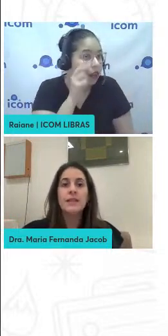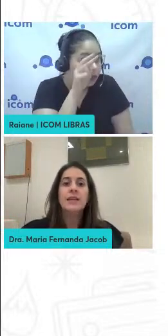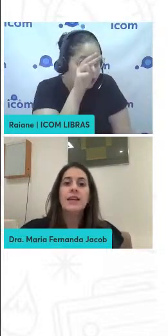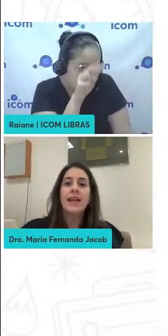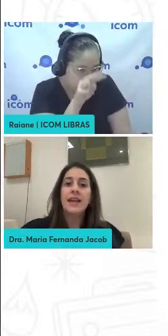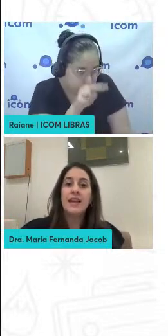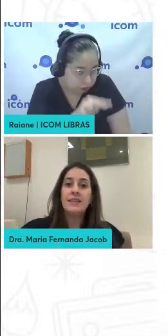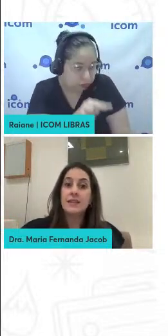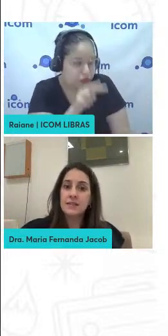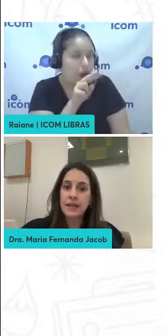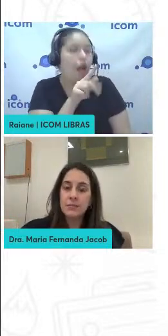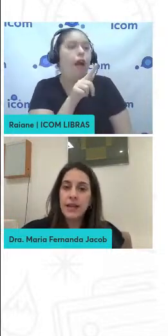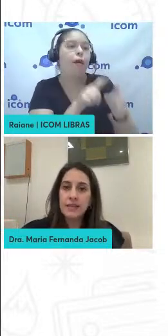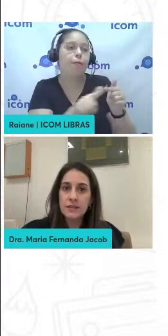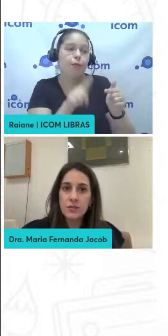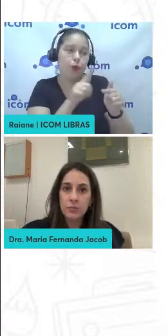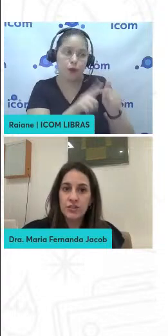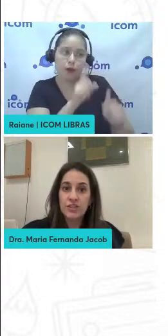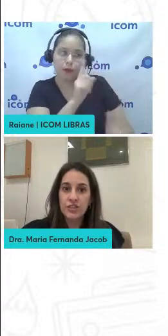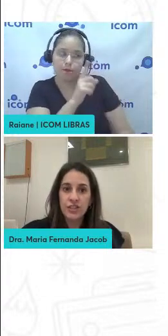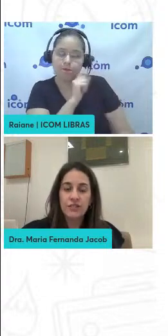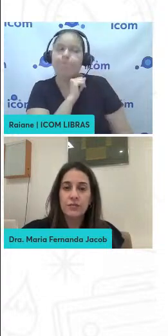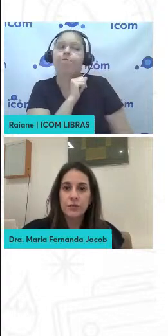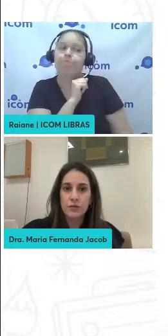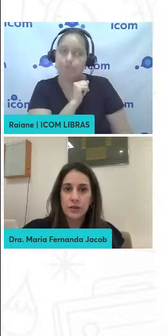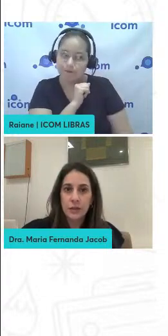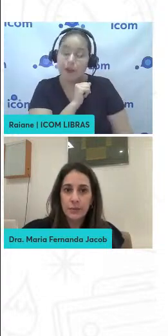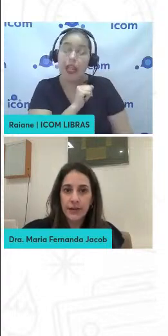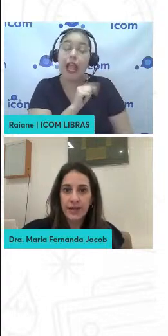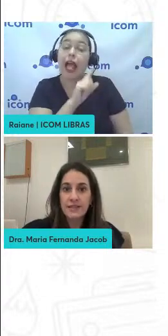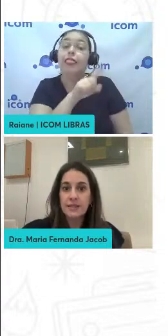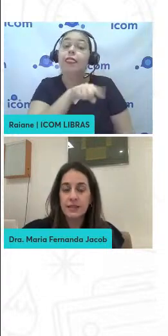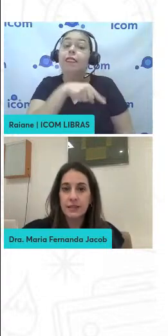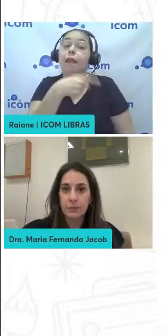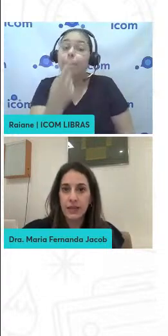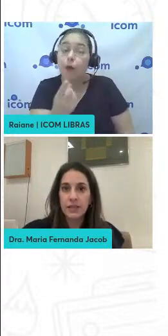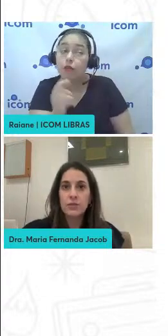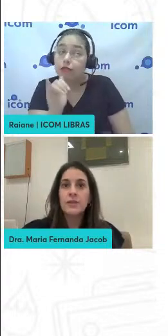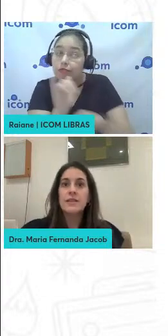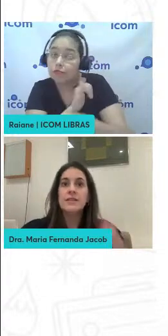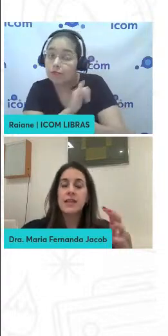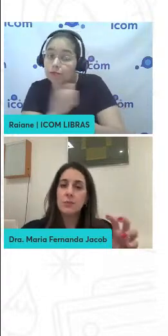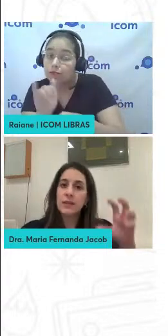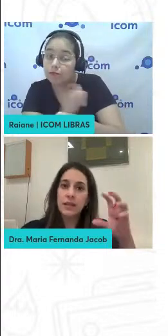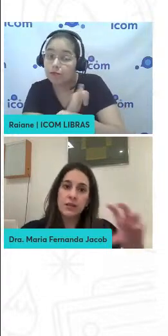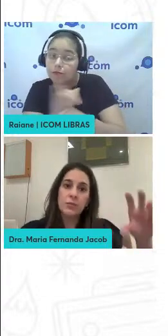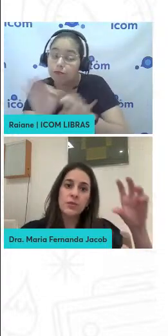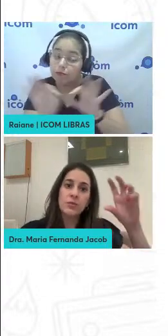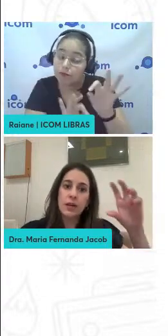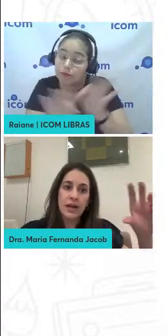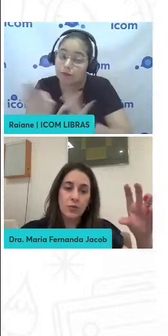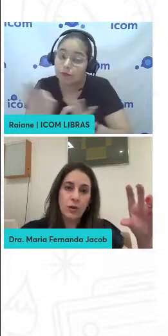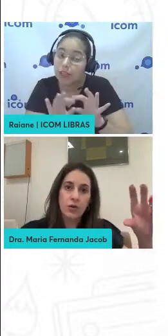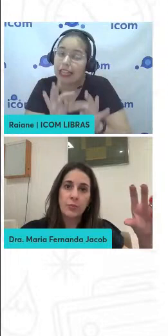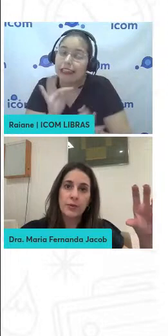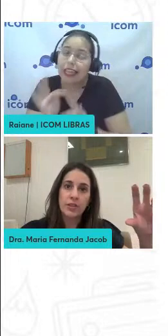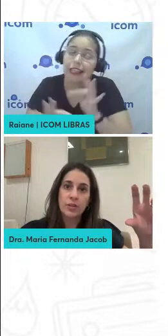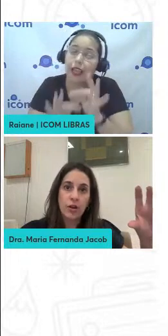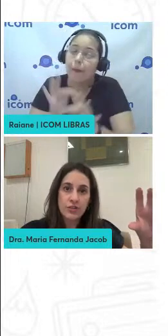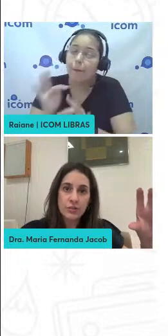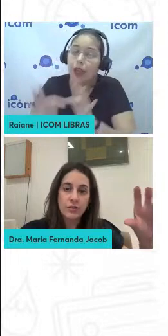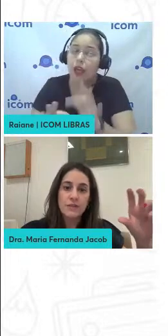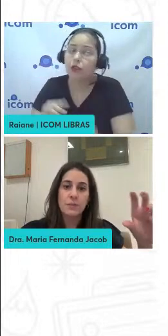funcional, traçar metas e objetivos para esse tratamento, sempre tendo muito claro qual é